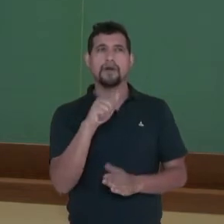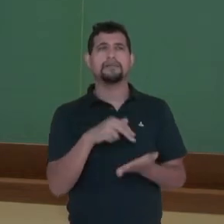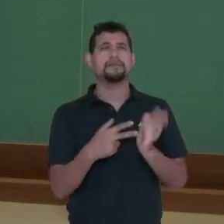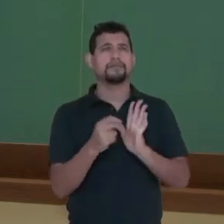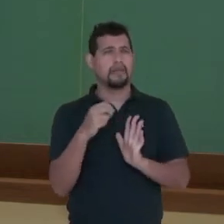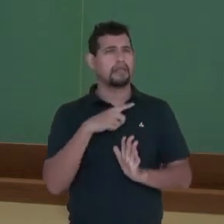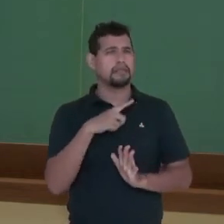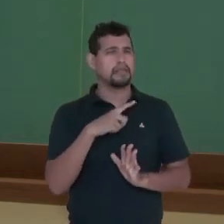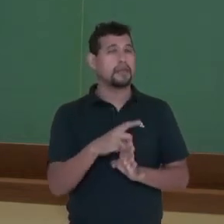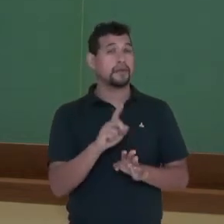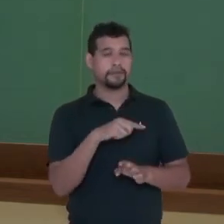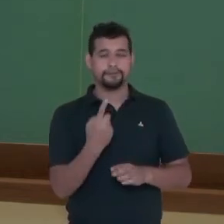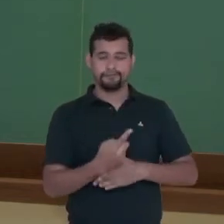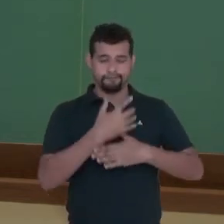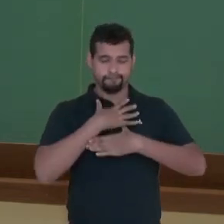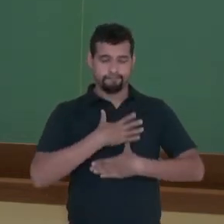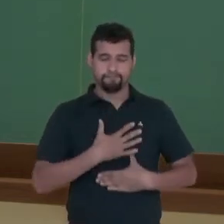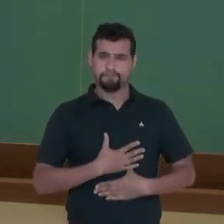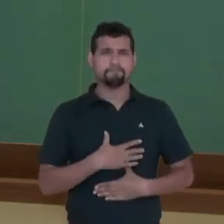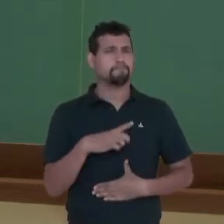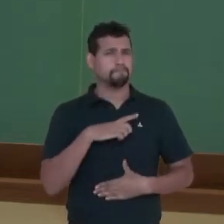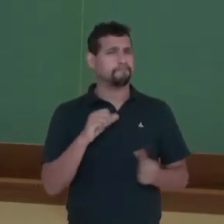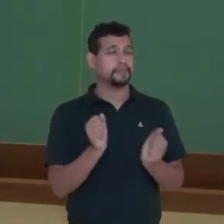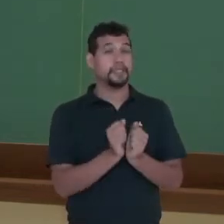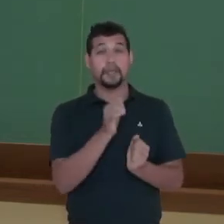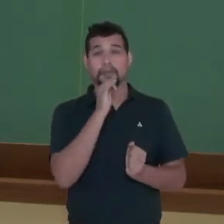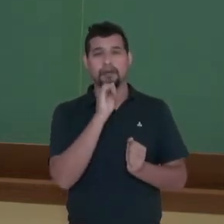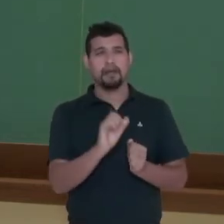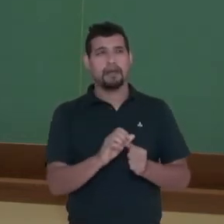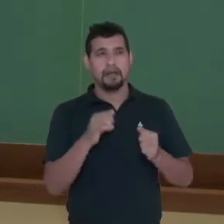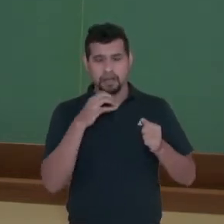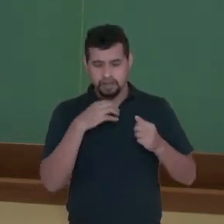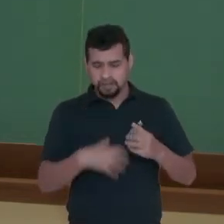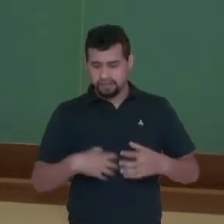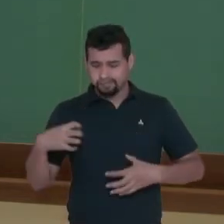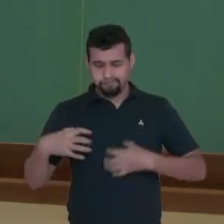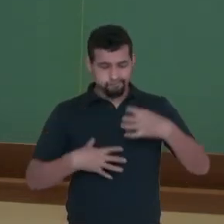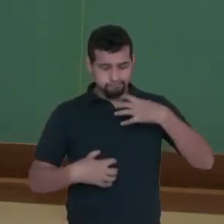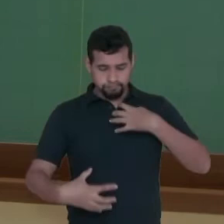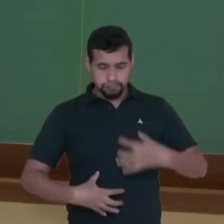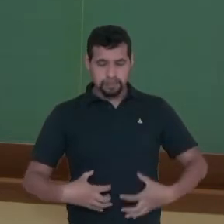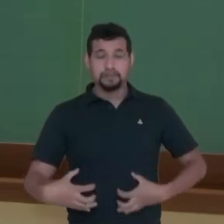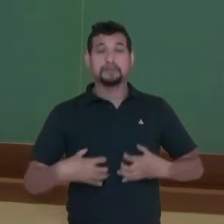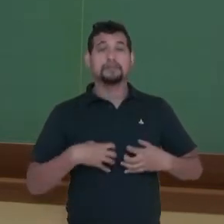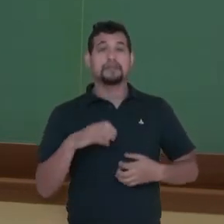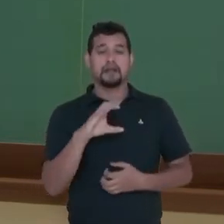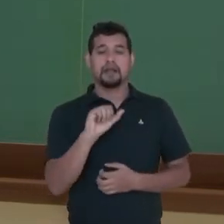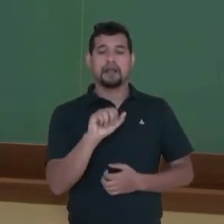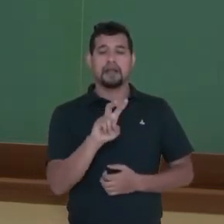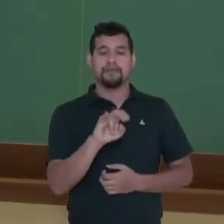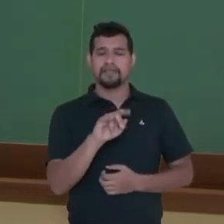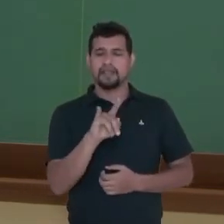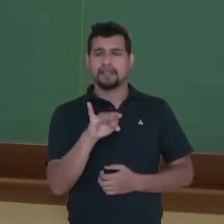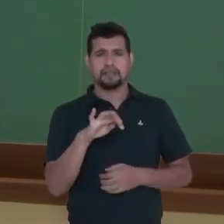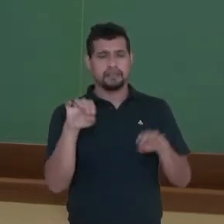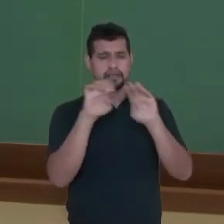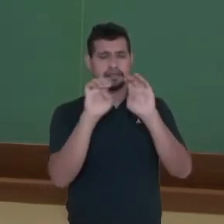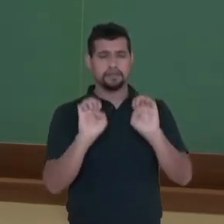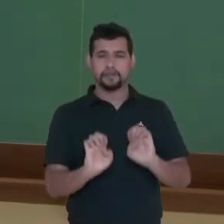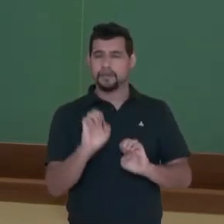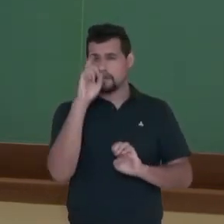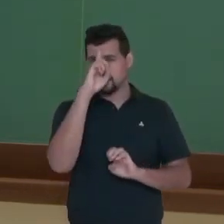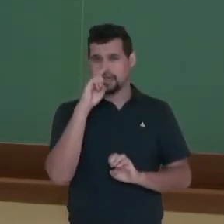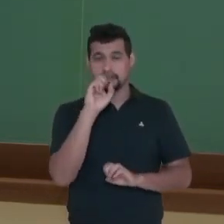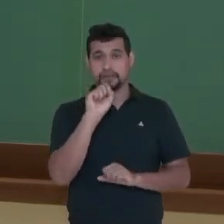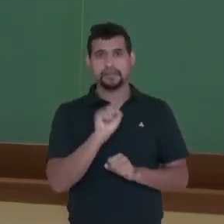que tem no nosso corpo, né? Por exemplo, se eu abrir e eu tirar todos os órgãos, fica uma cavidade. É essa estrutura aqui, ó, em amarelo.